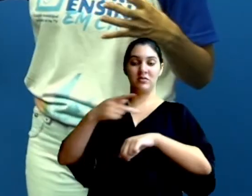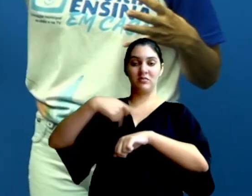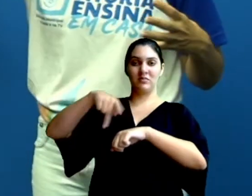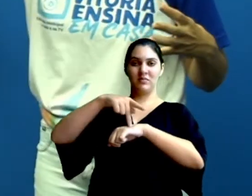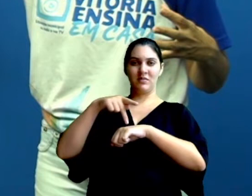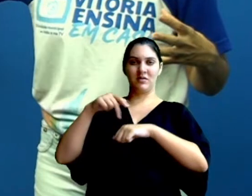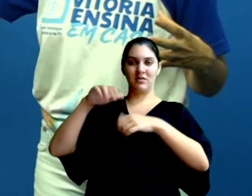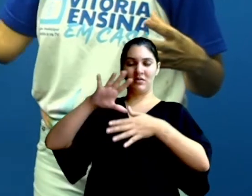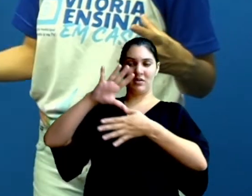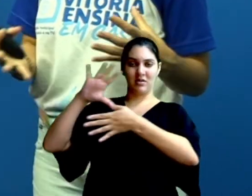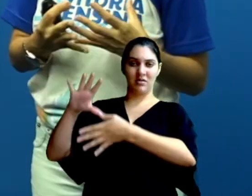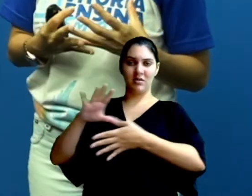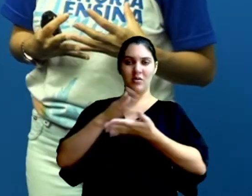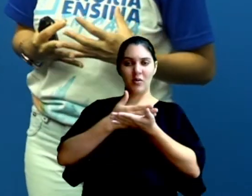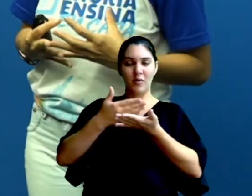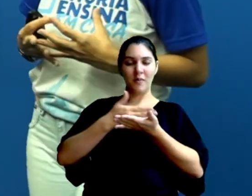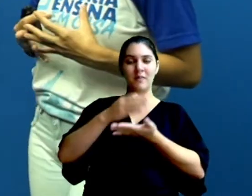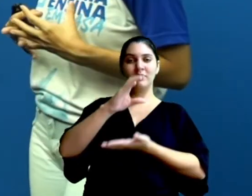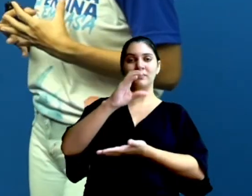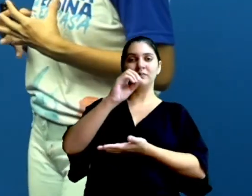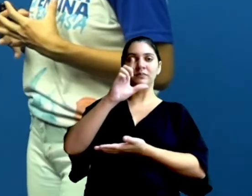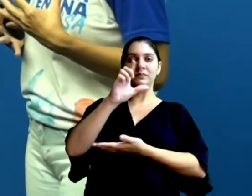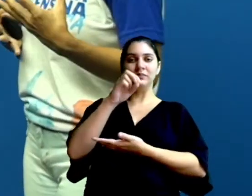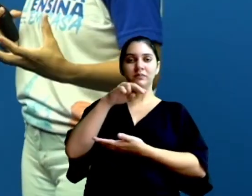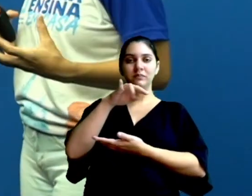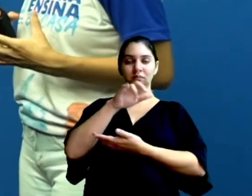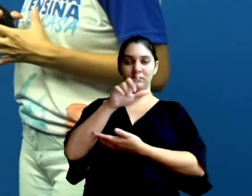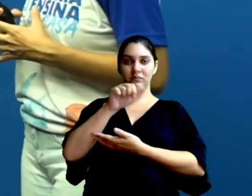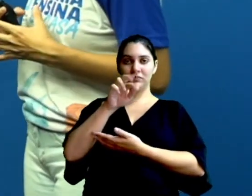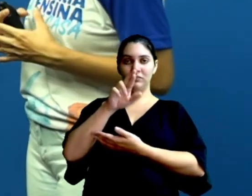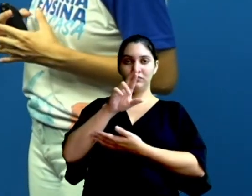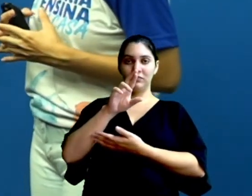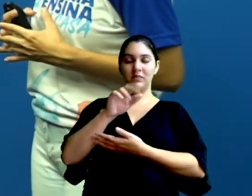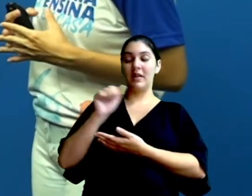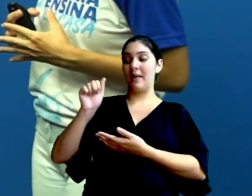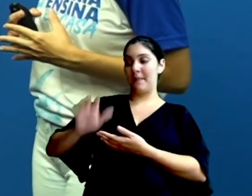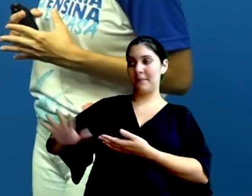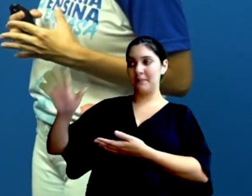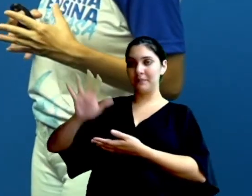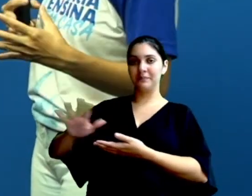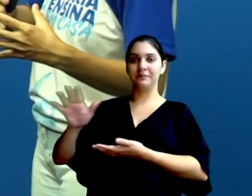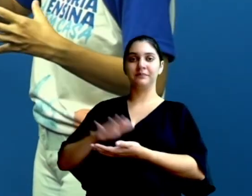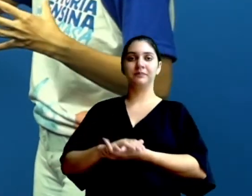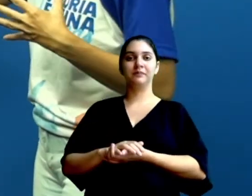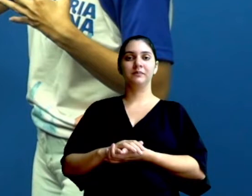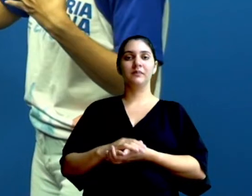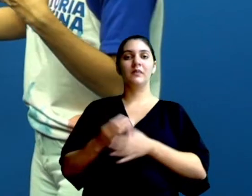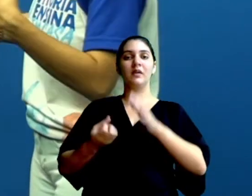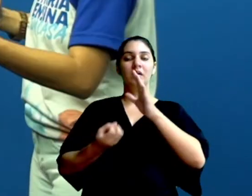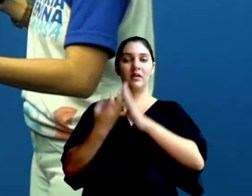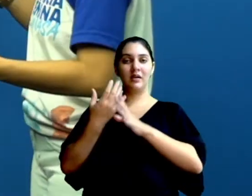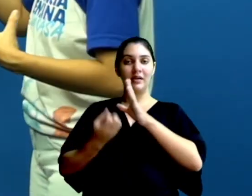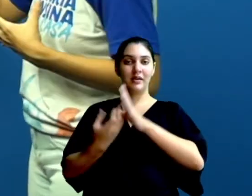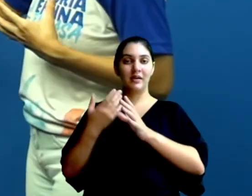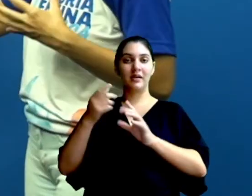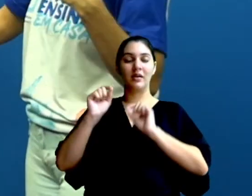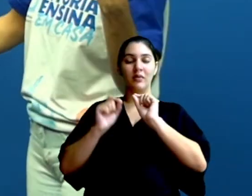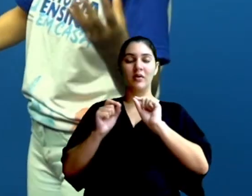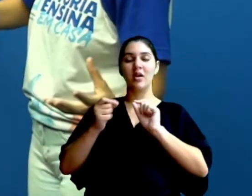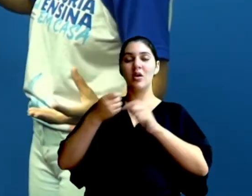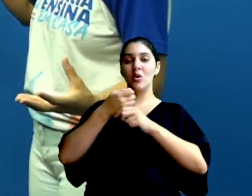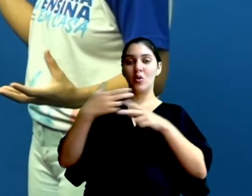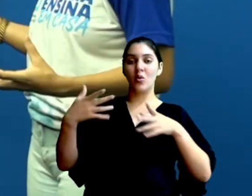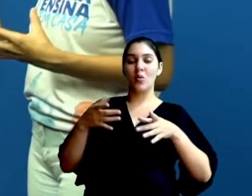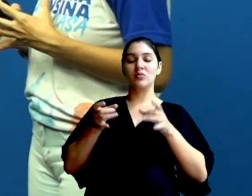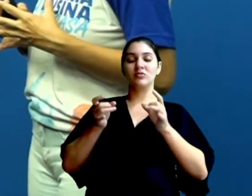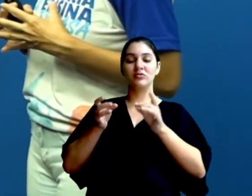países europeus começam a colonizar a América e criar entrepostos comerciais